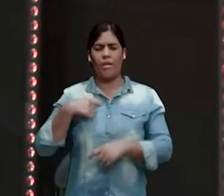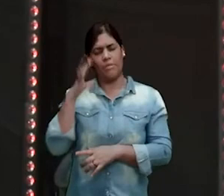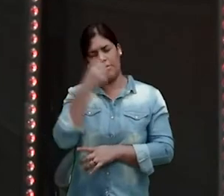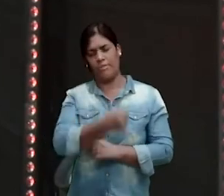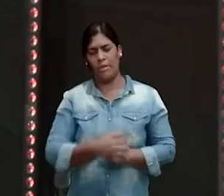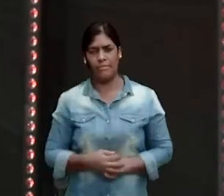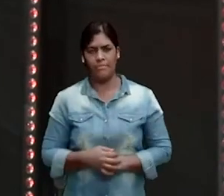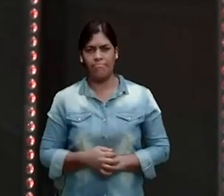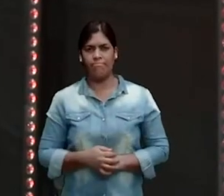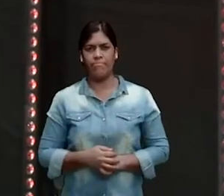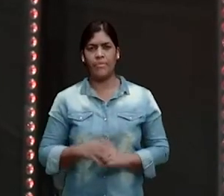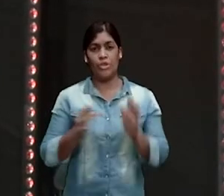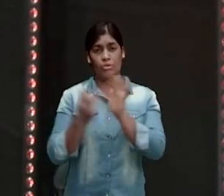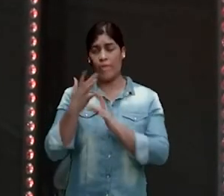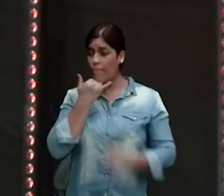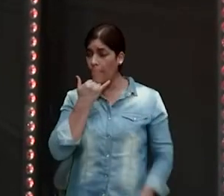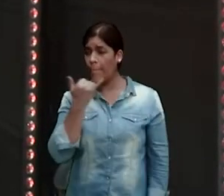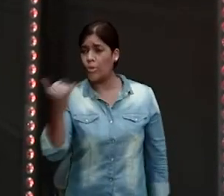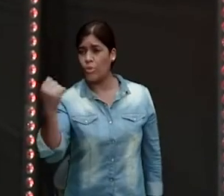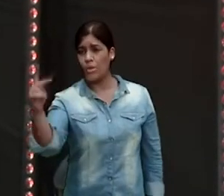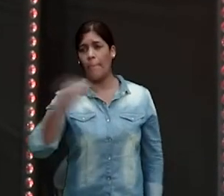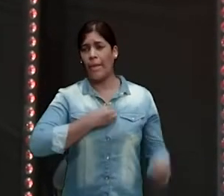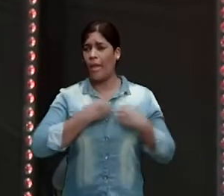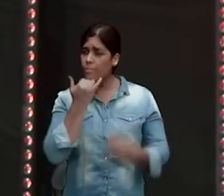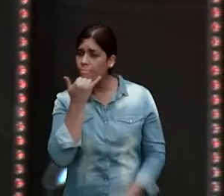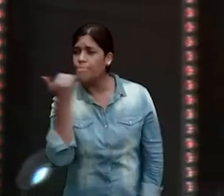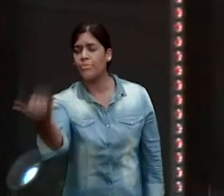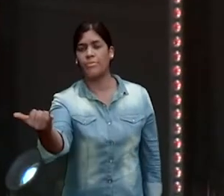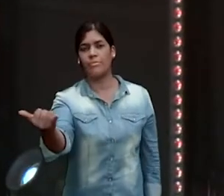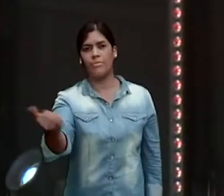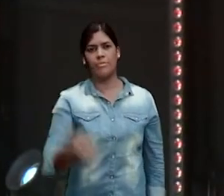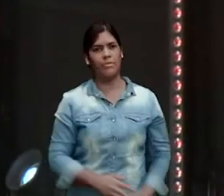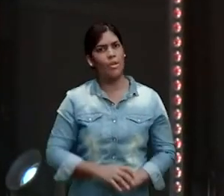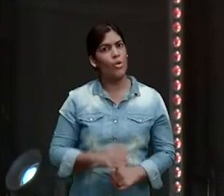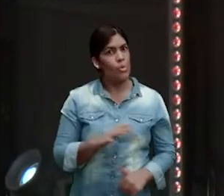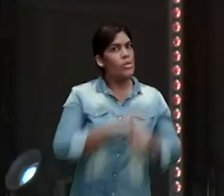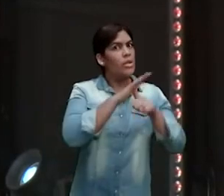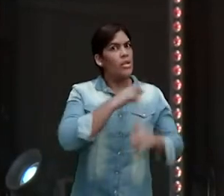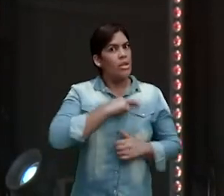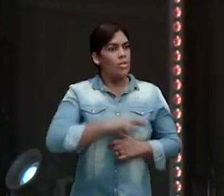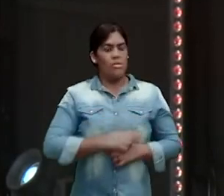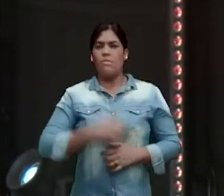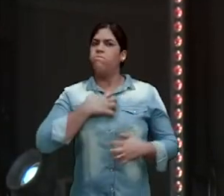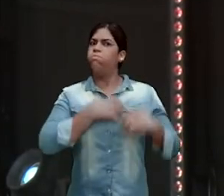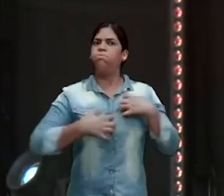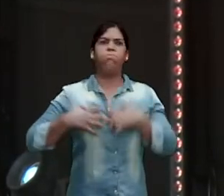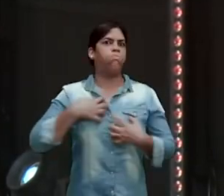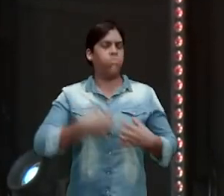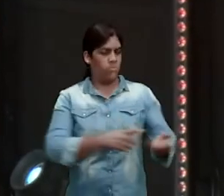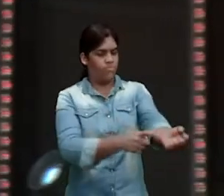perdoados são os teus pecados ah Os vídros Religiosos ficavam enfurecidas